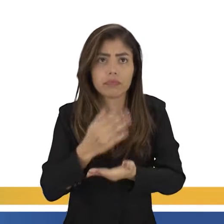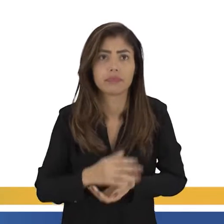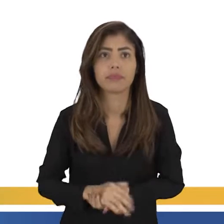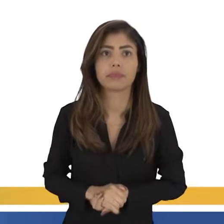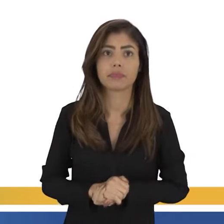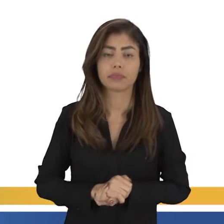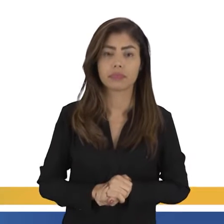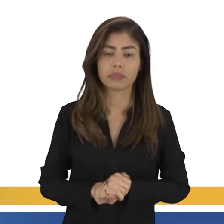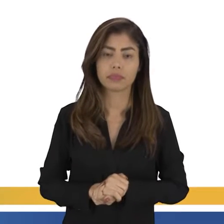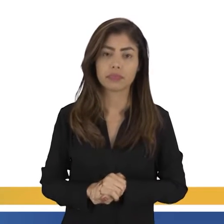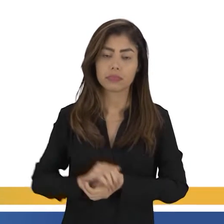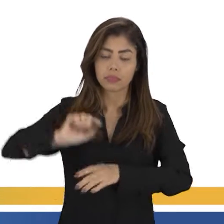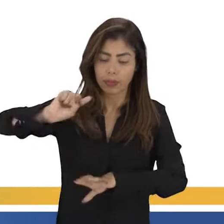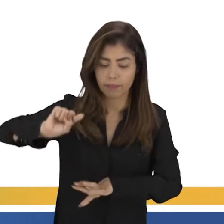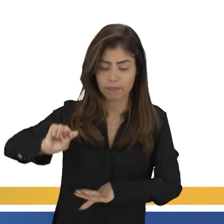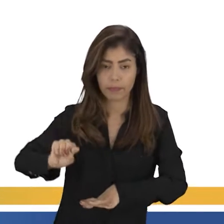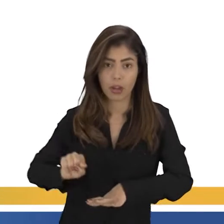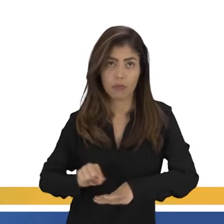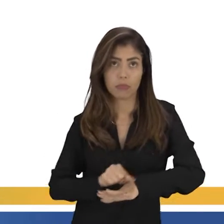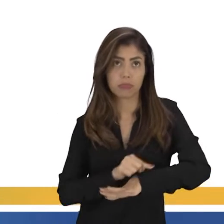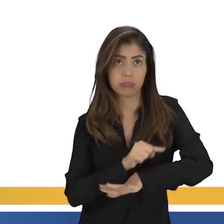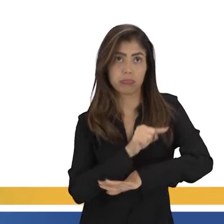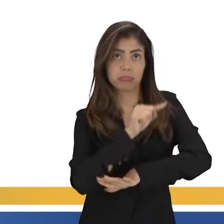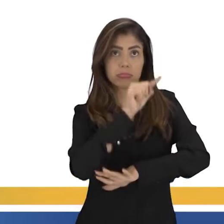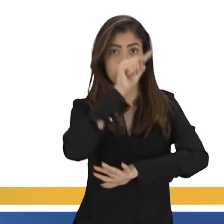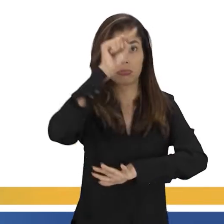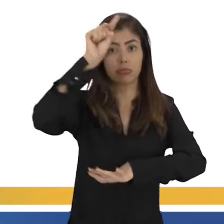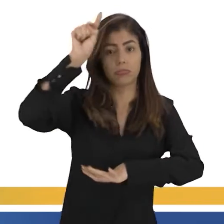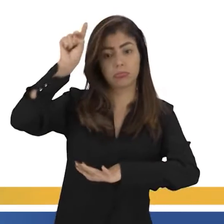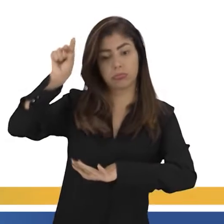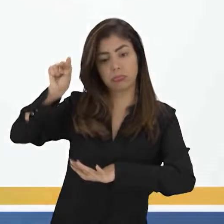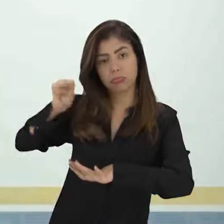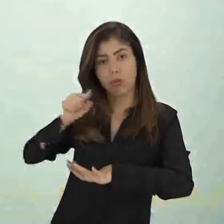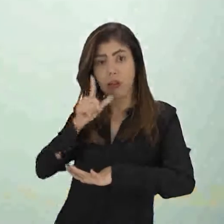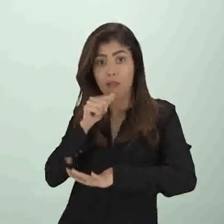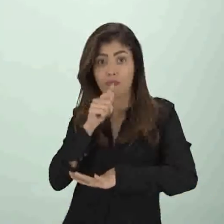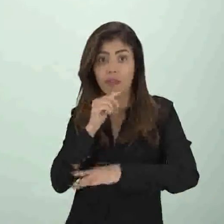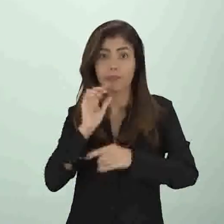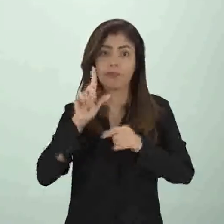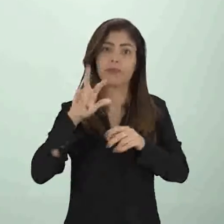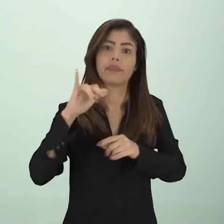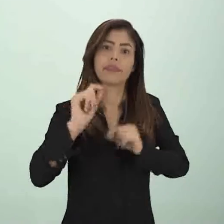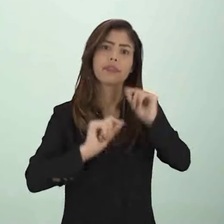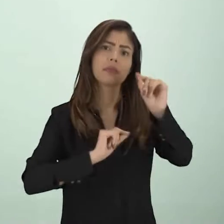imagem, então o ciclo da água é bem básico. O que é que vai acontecer?